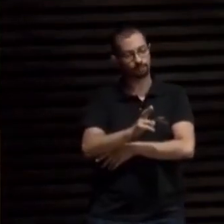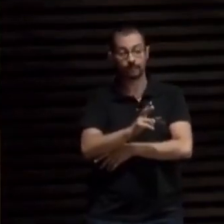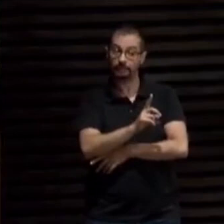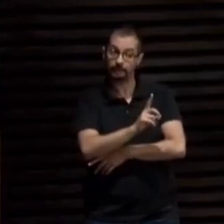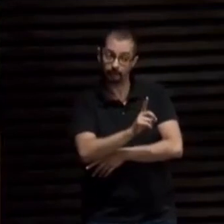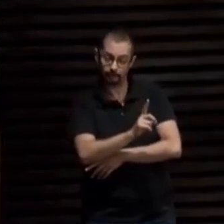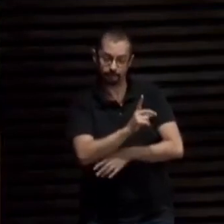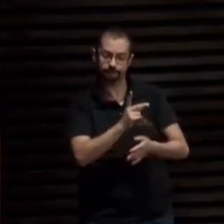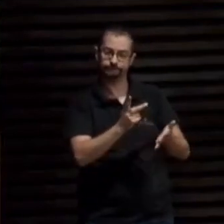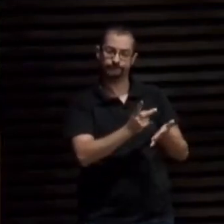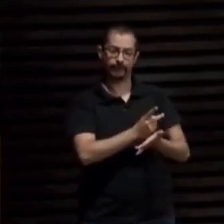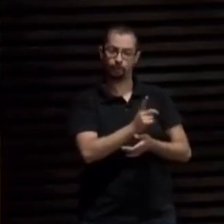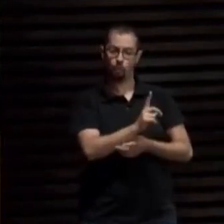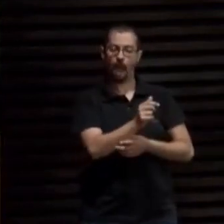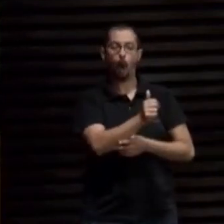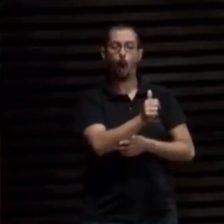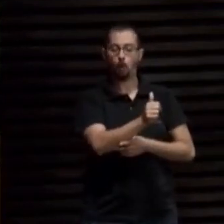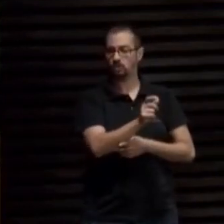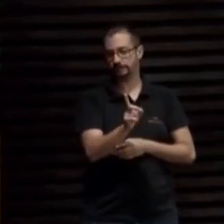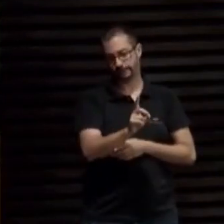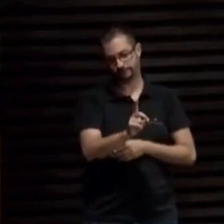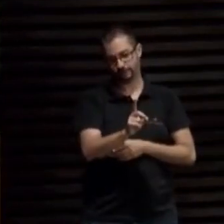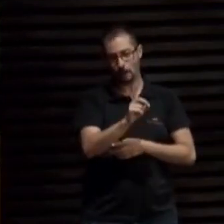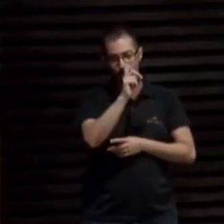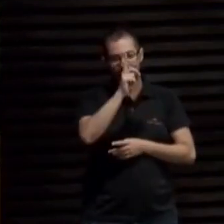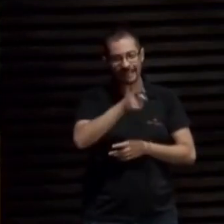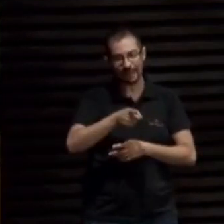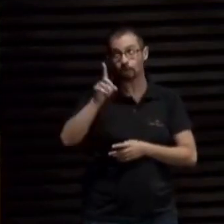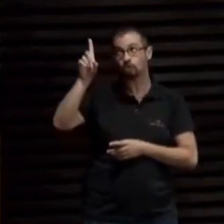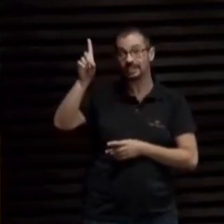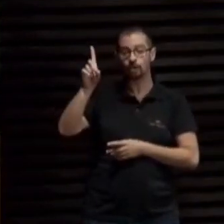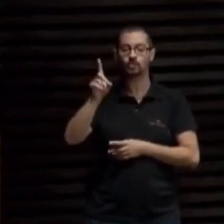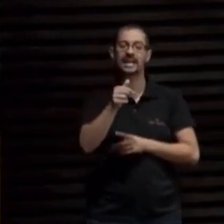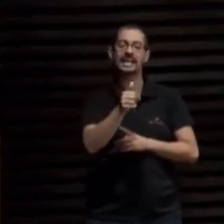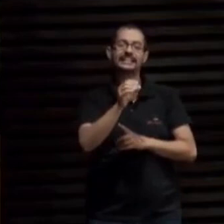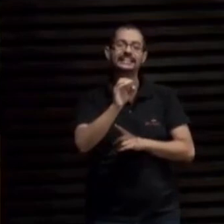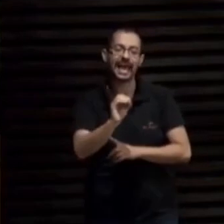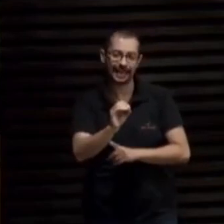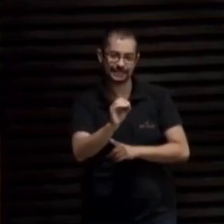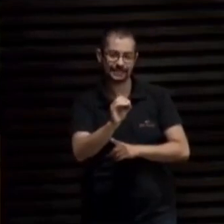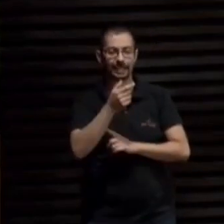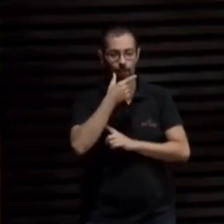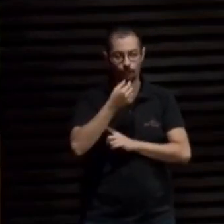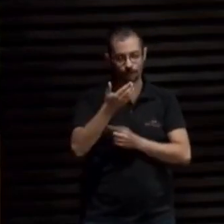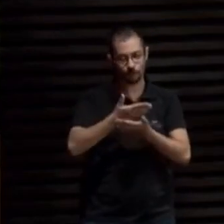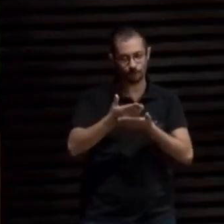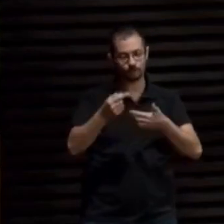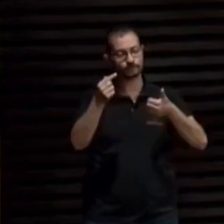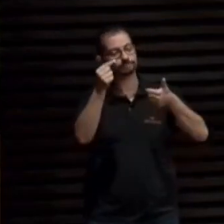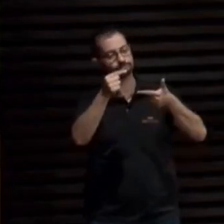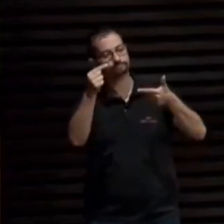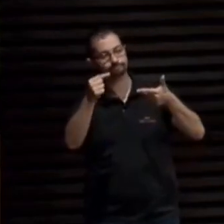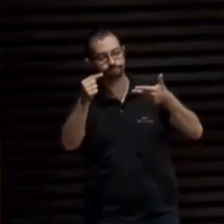10. E passou a descrevê-los. Amarás o Senhor teu Deus, aí começou a escrever, não terás outros